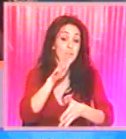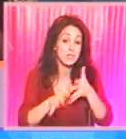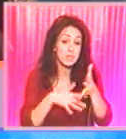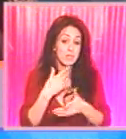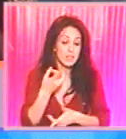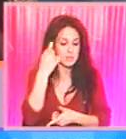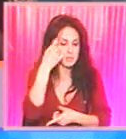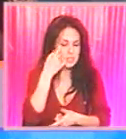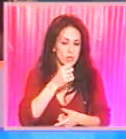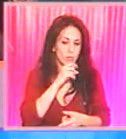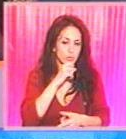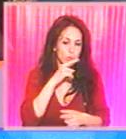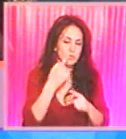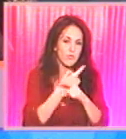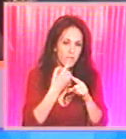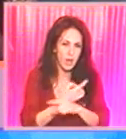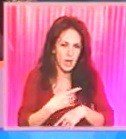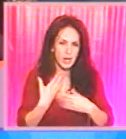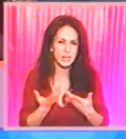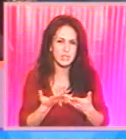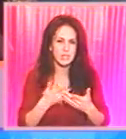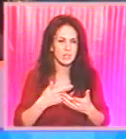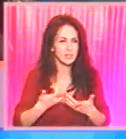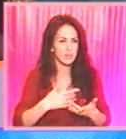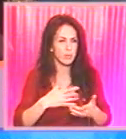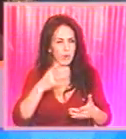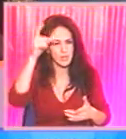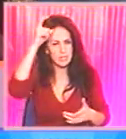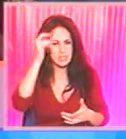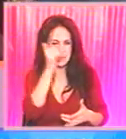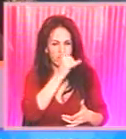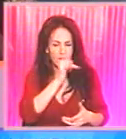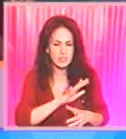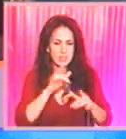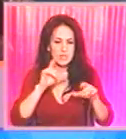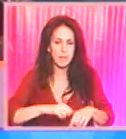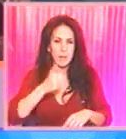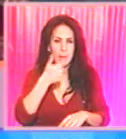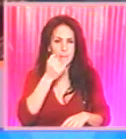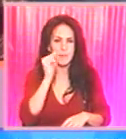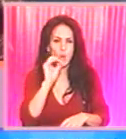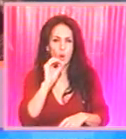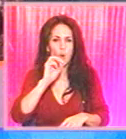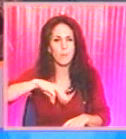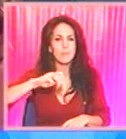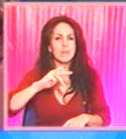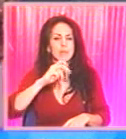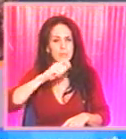Encarei várias opções, a realidade virtual, a inteligência artificial e uma delas era a biometria, a tecnologia